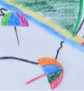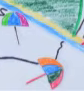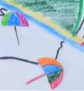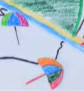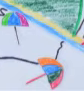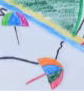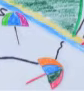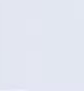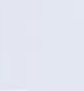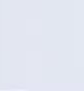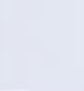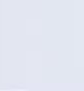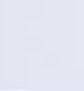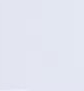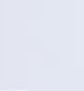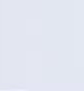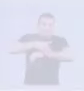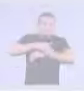nas calçadas.